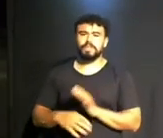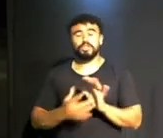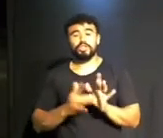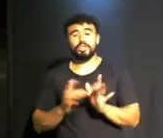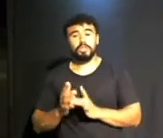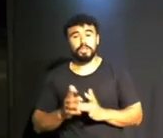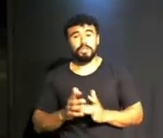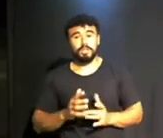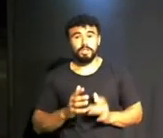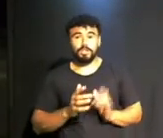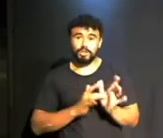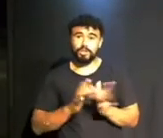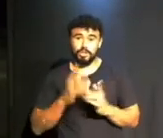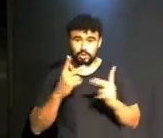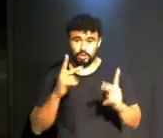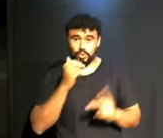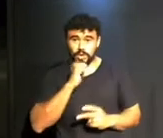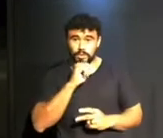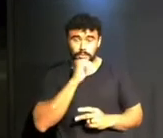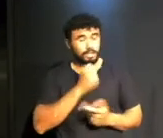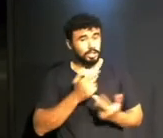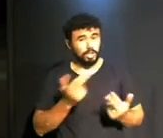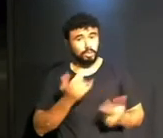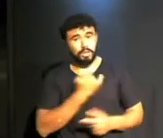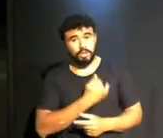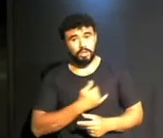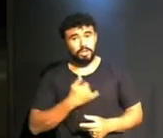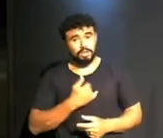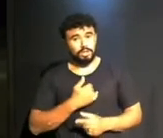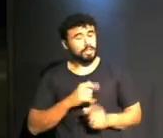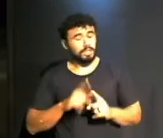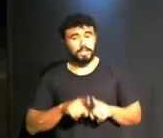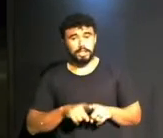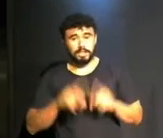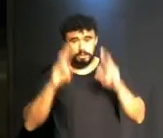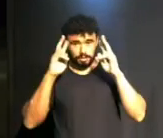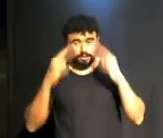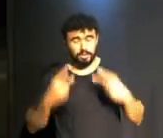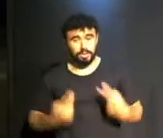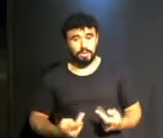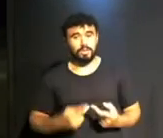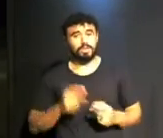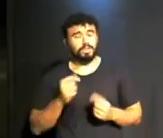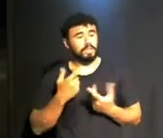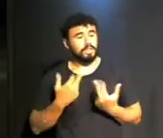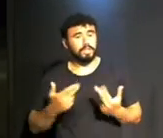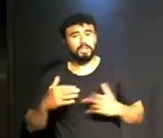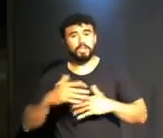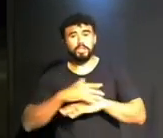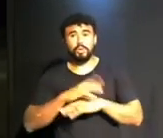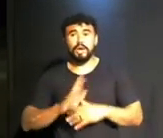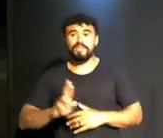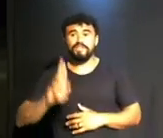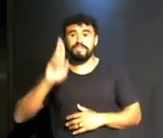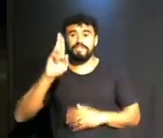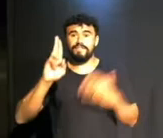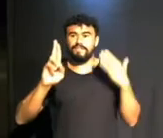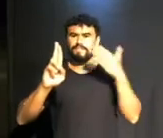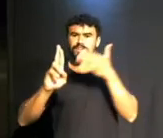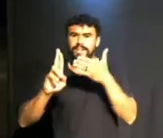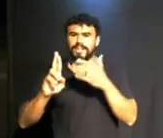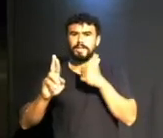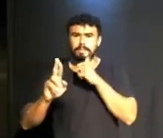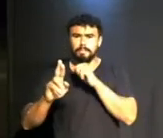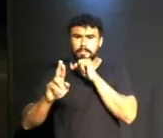Maria seja a minha e a sua mãe Como foi de João e que seja da humanidade uma maternidade espiritual uma referência de